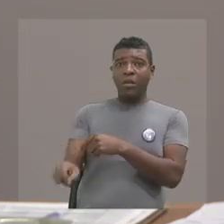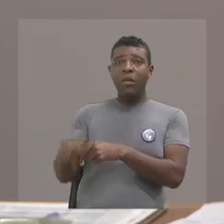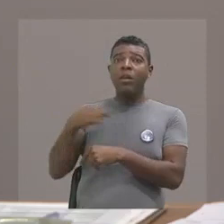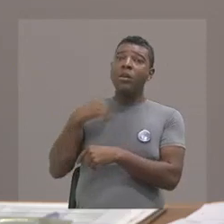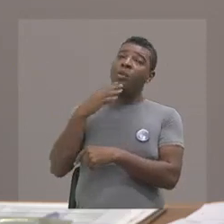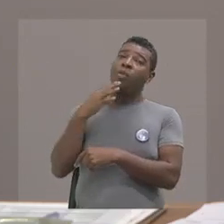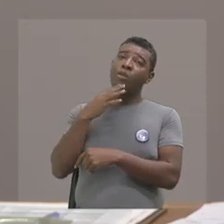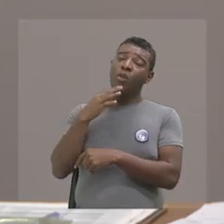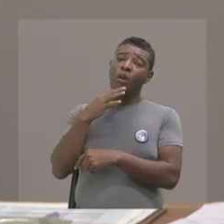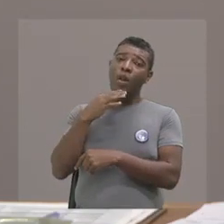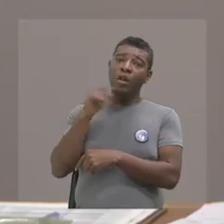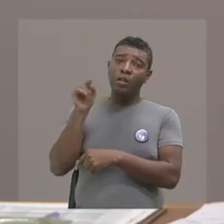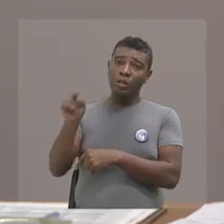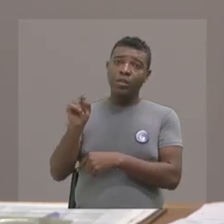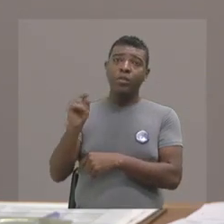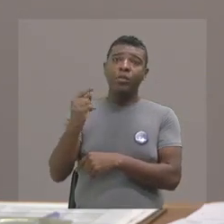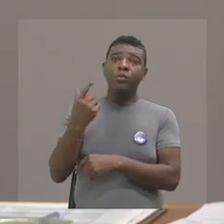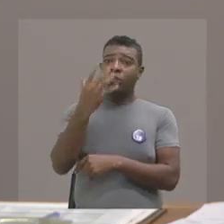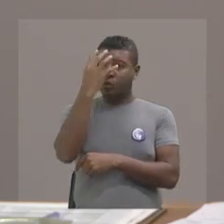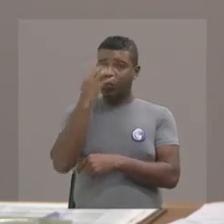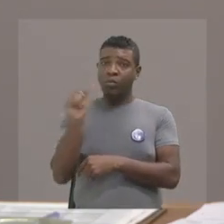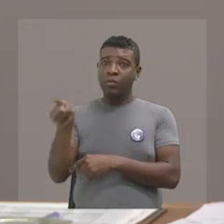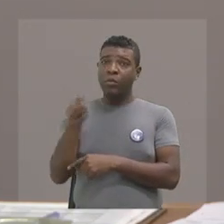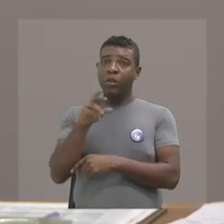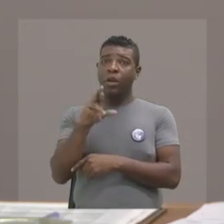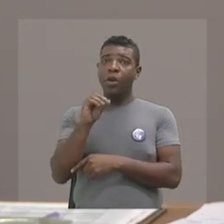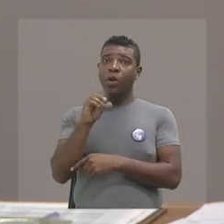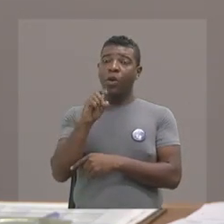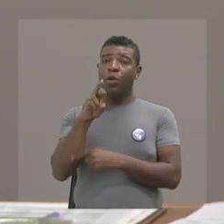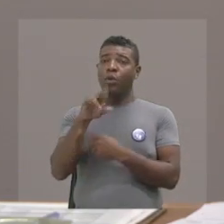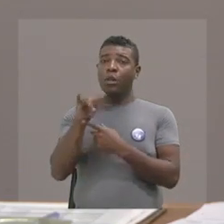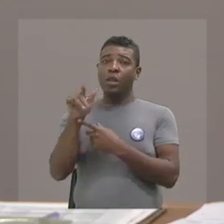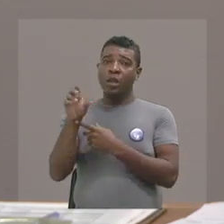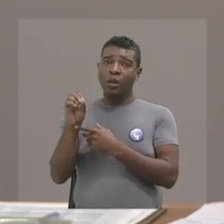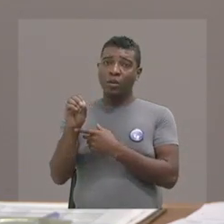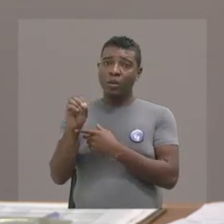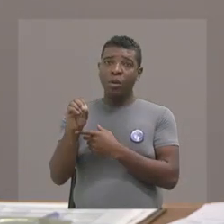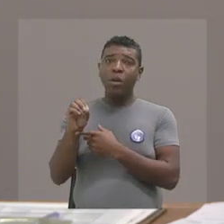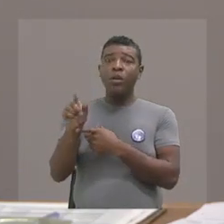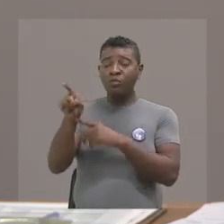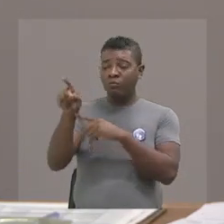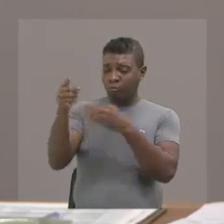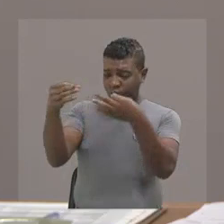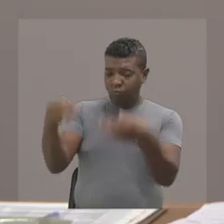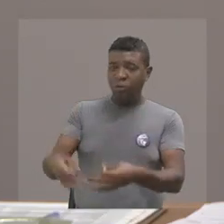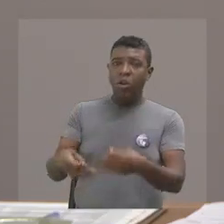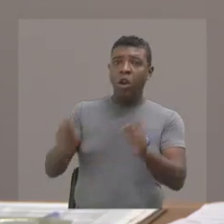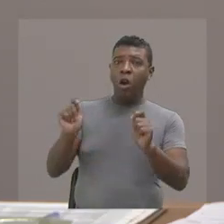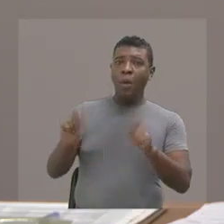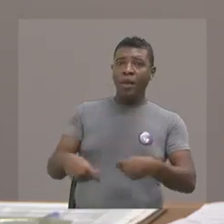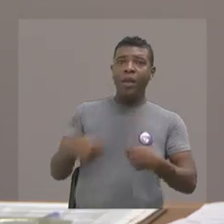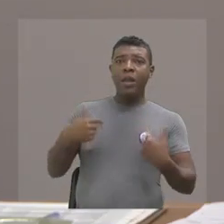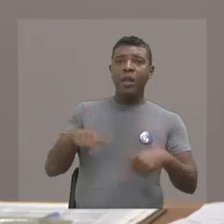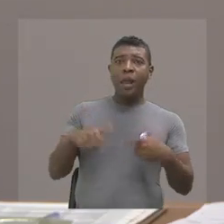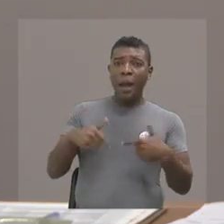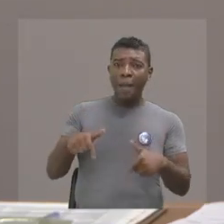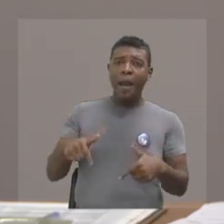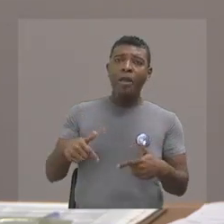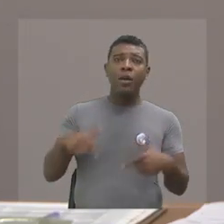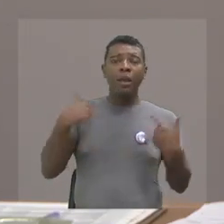Rodrigo um sujeito justo competente trabalhador trabalha dia e noite